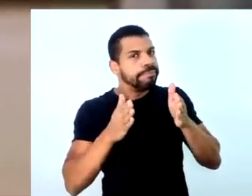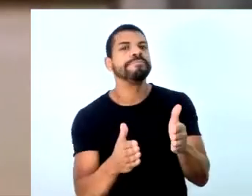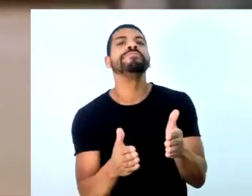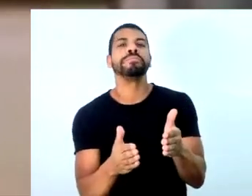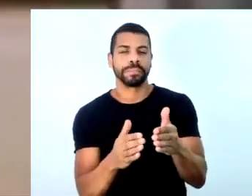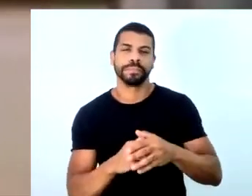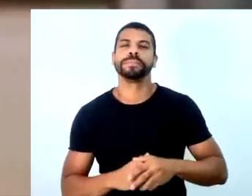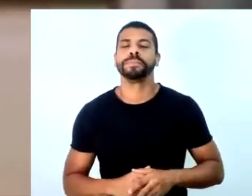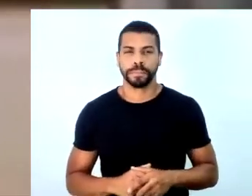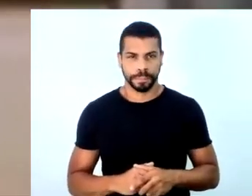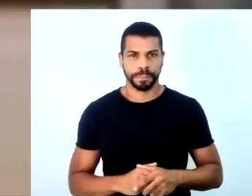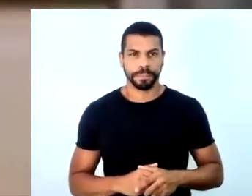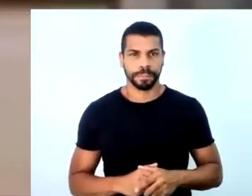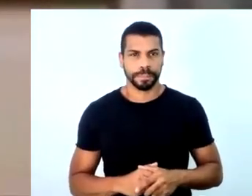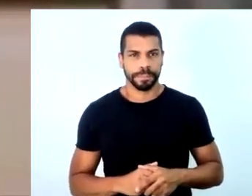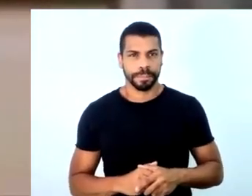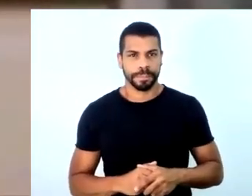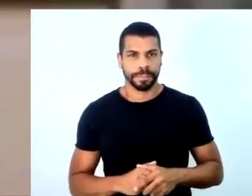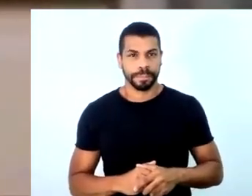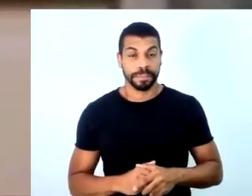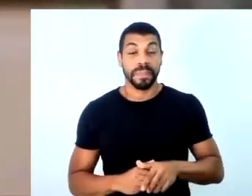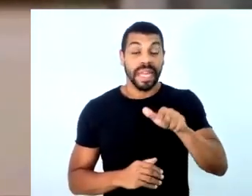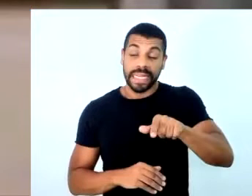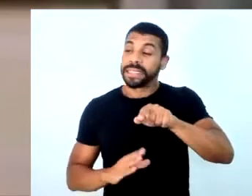pensado, desde a concepção.